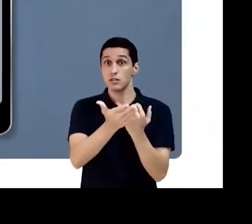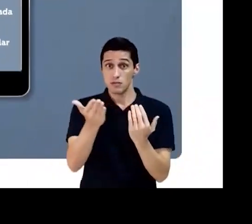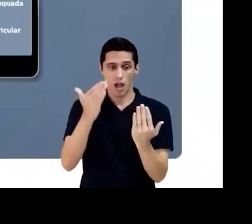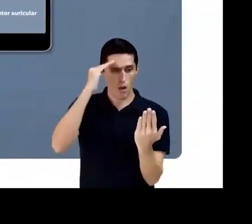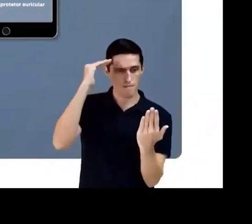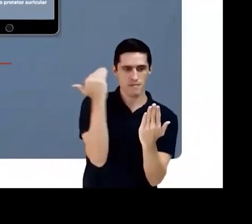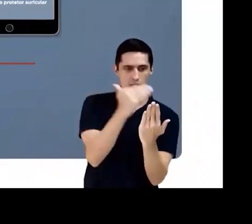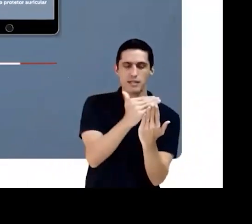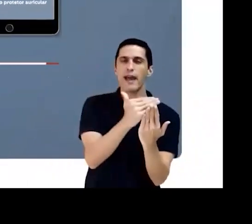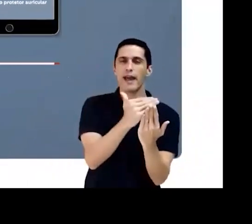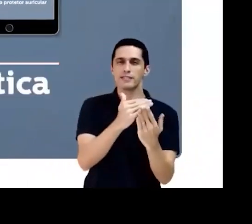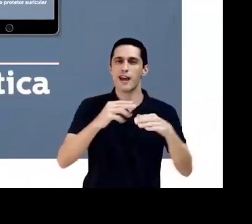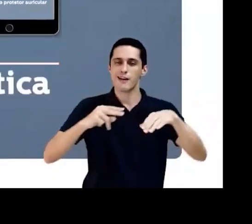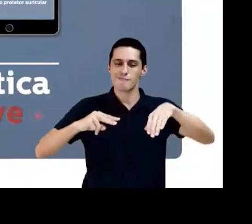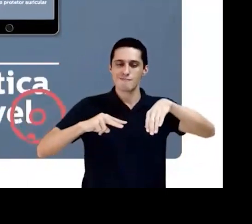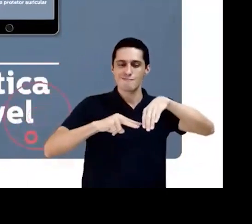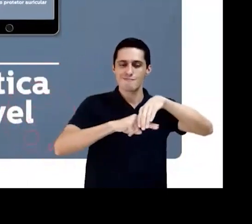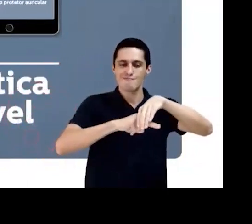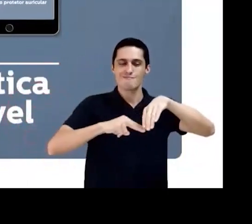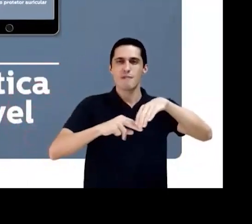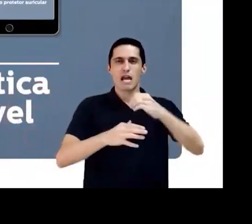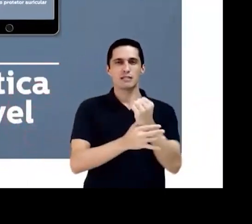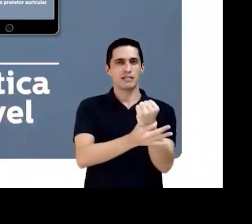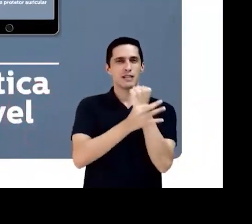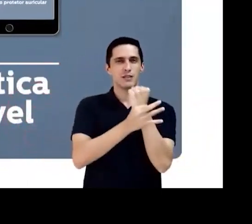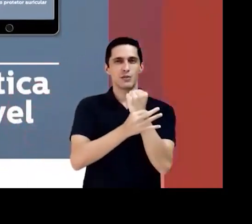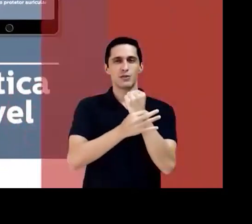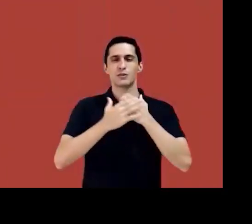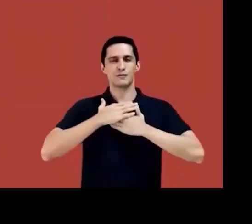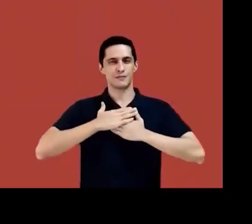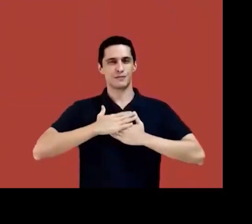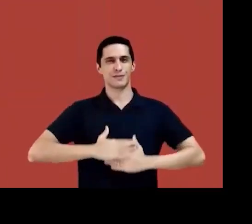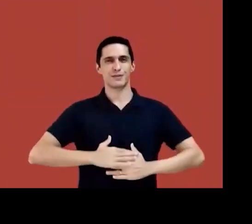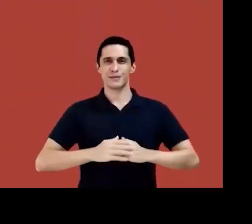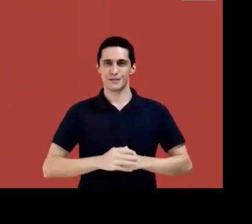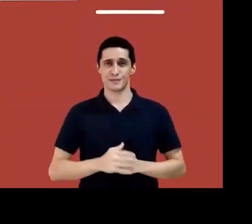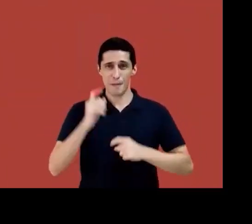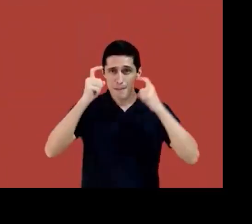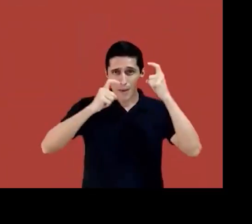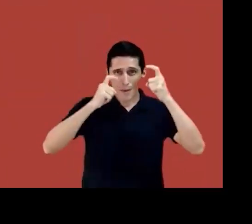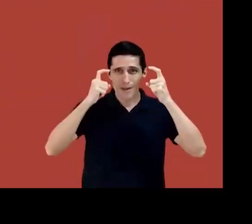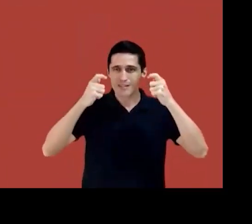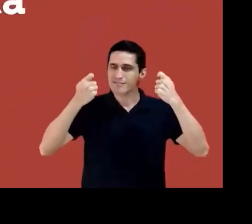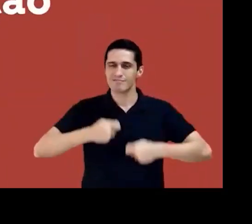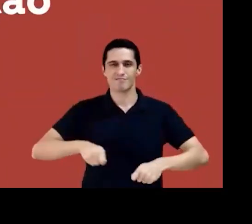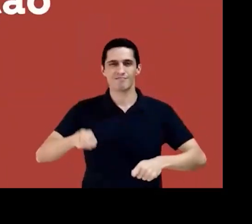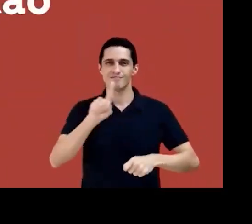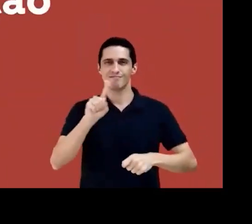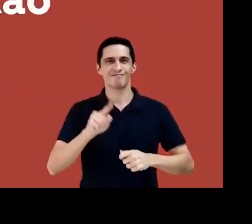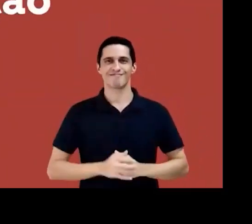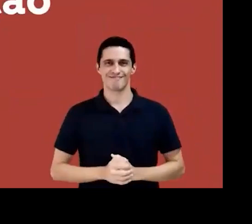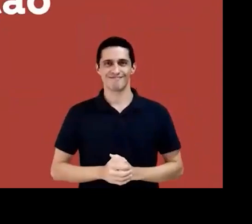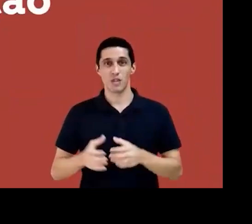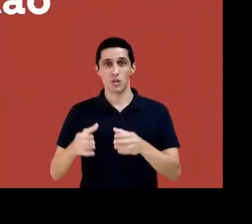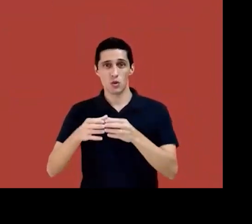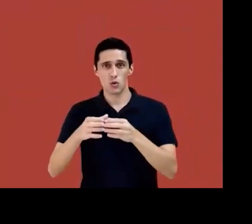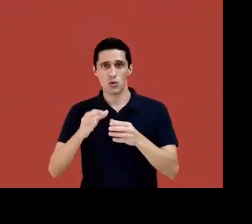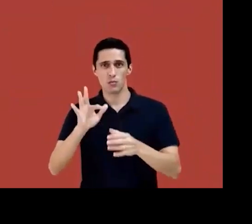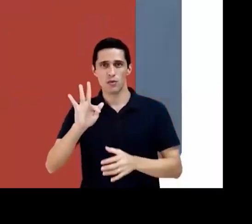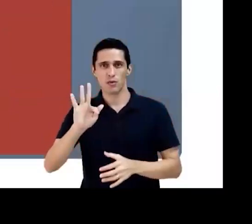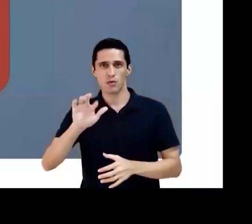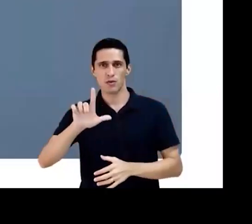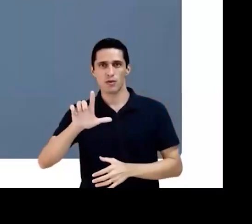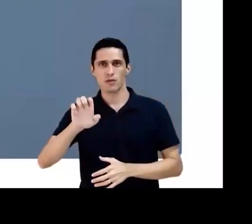para que o exame seja feito de forma mais segura e confortável. Não tem por que se preocupar. No grupo Fleury,